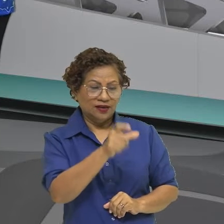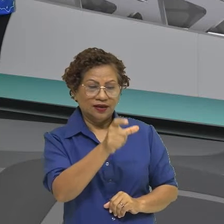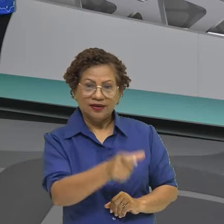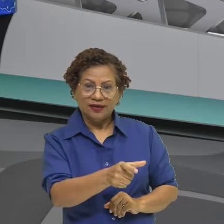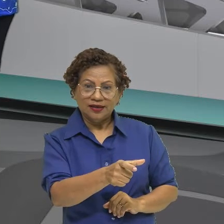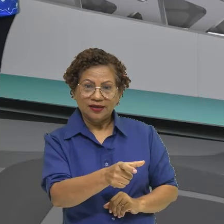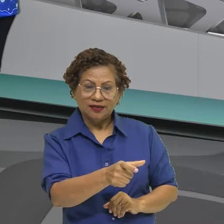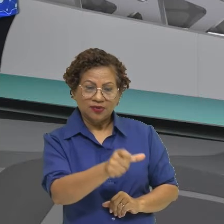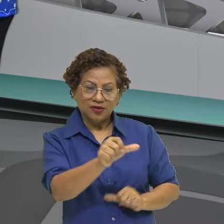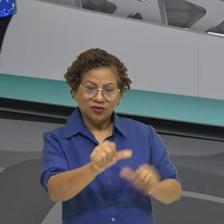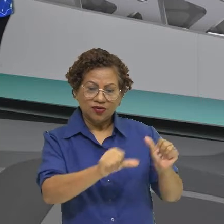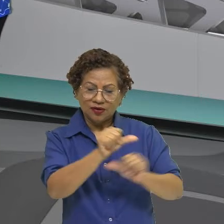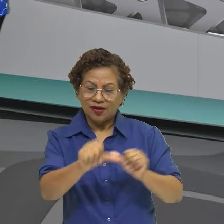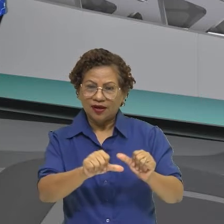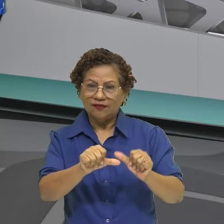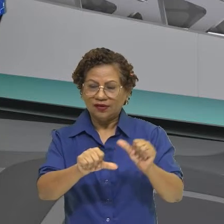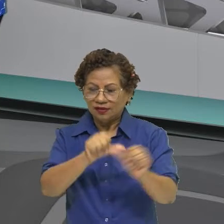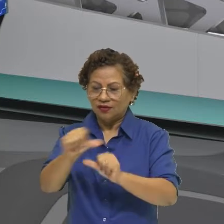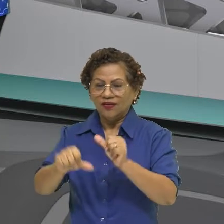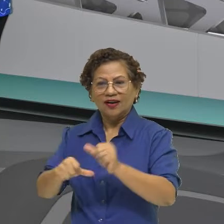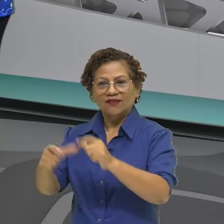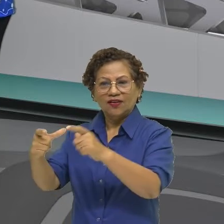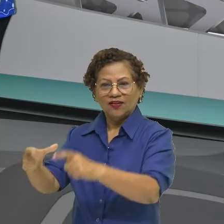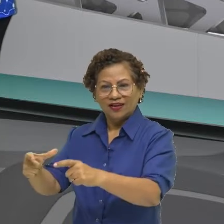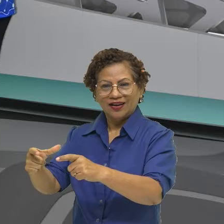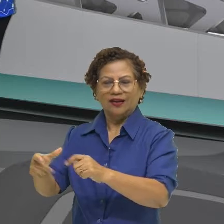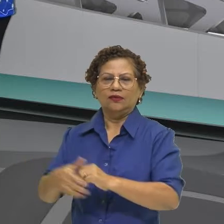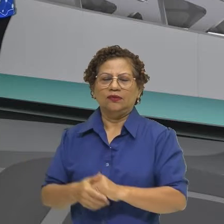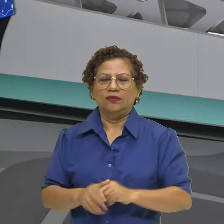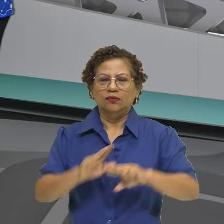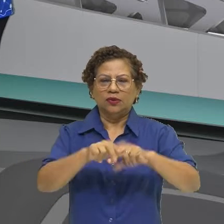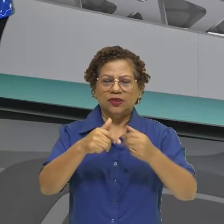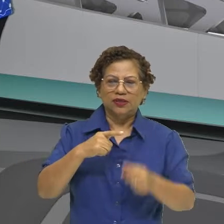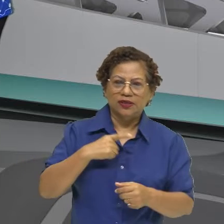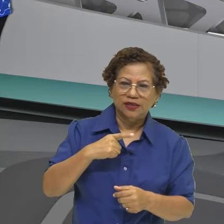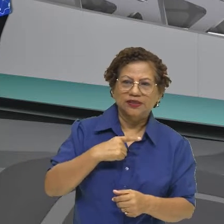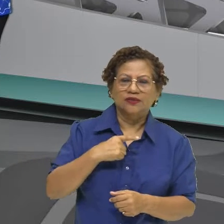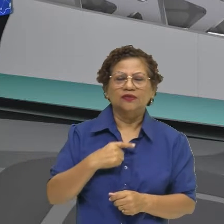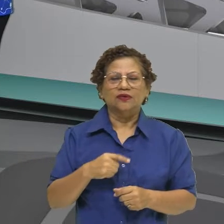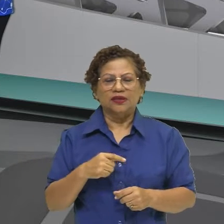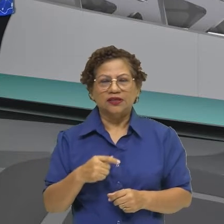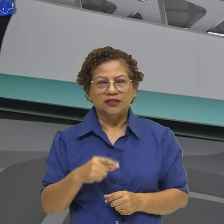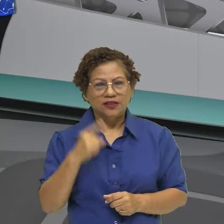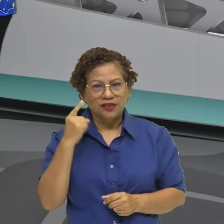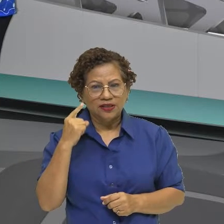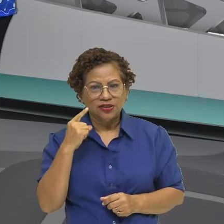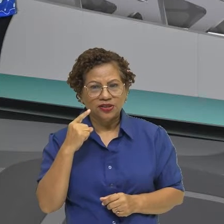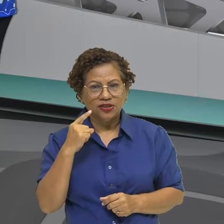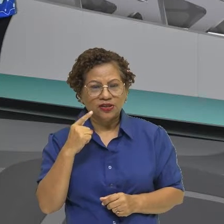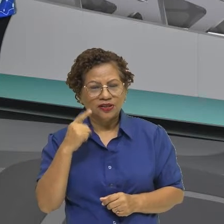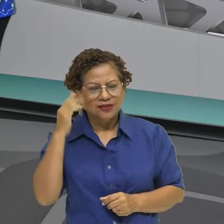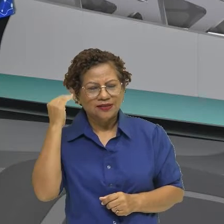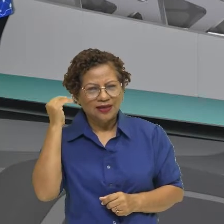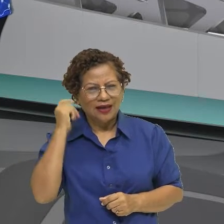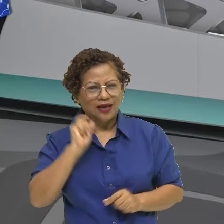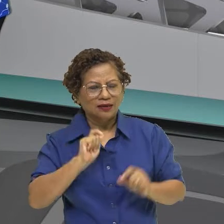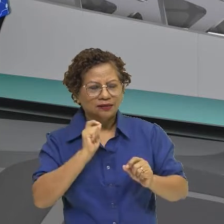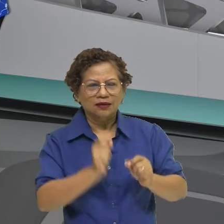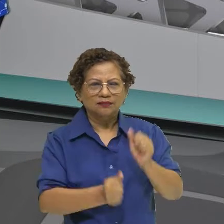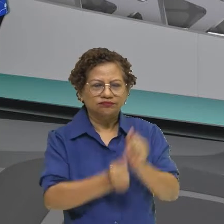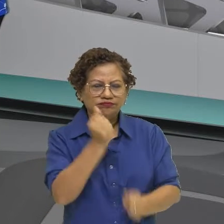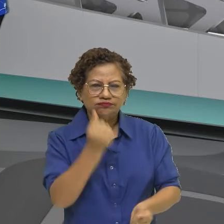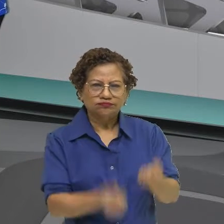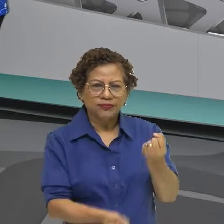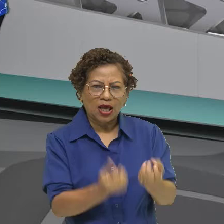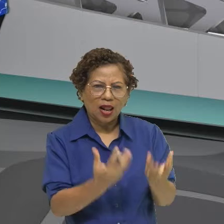local. Então, isso que os registros são deixados através das fogueiras, dos utensílios, e é denominado também de período da pedra